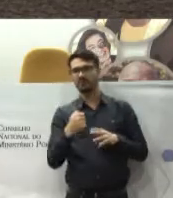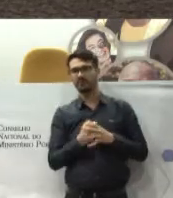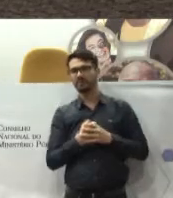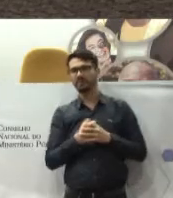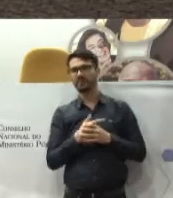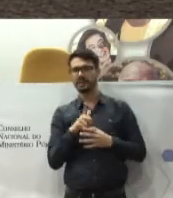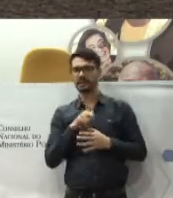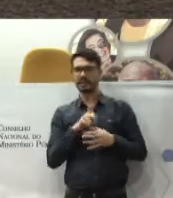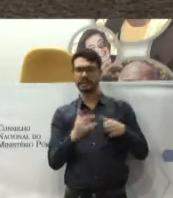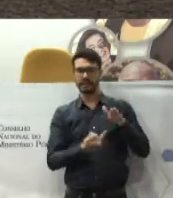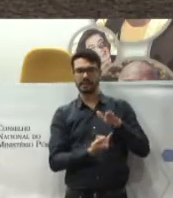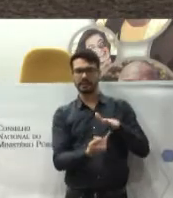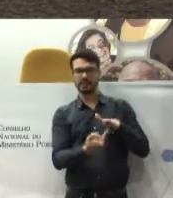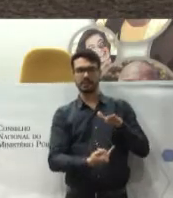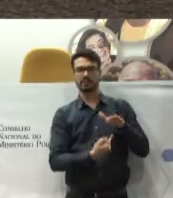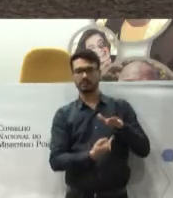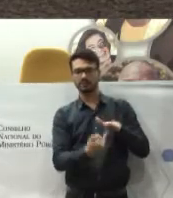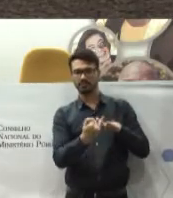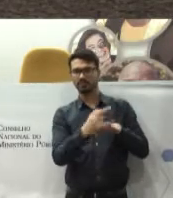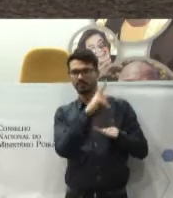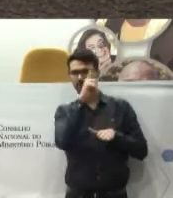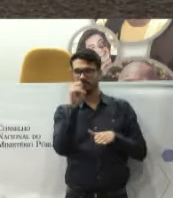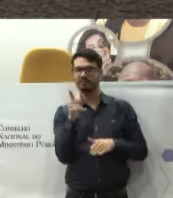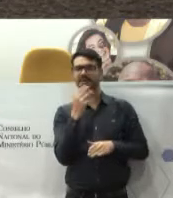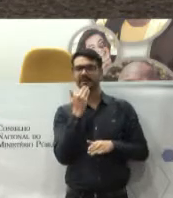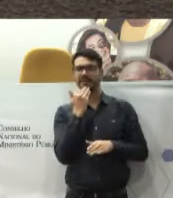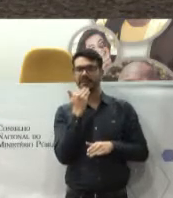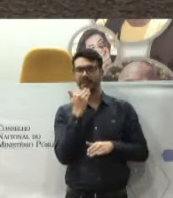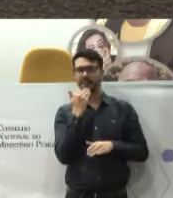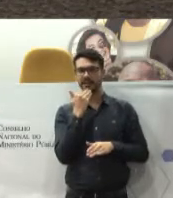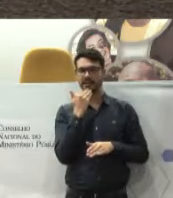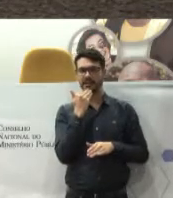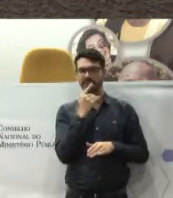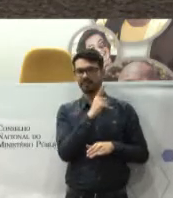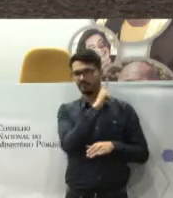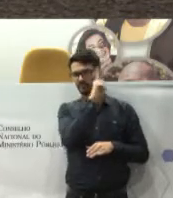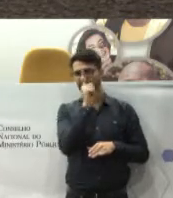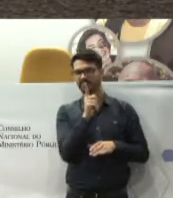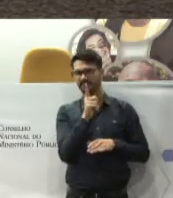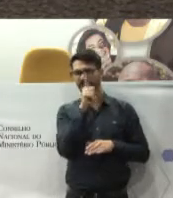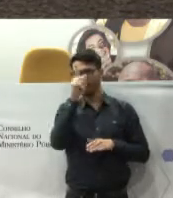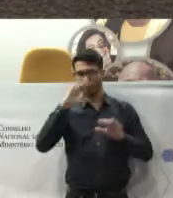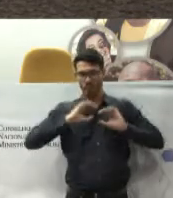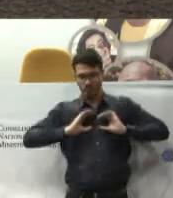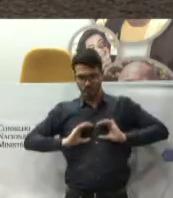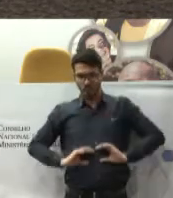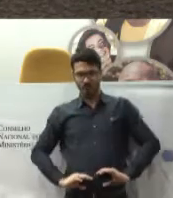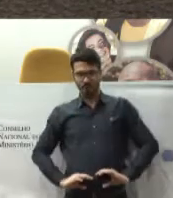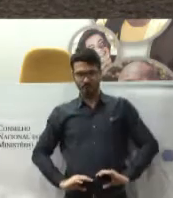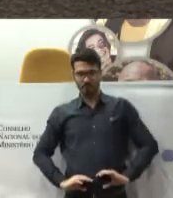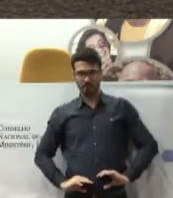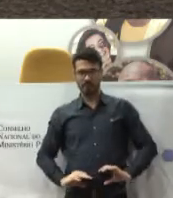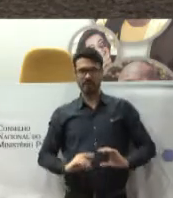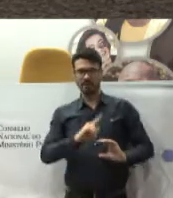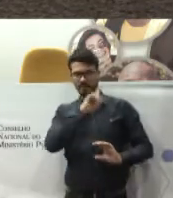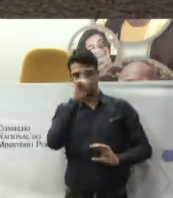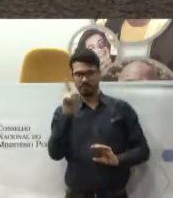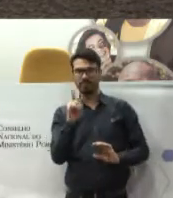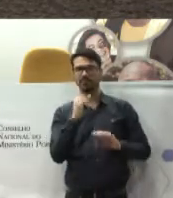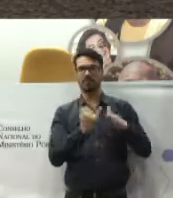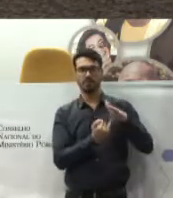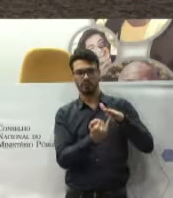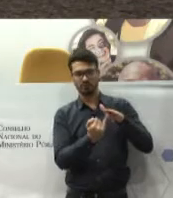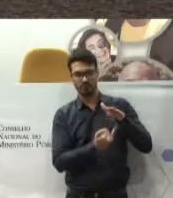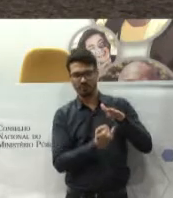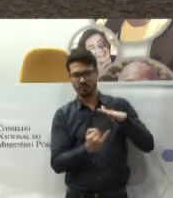isso. Você tem uma instituição que funciona mal, e esse comportamento recorrente da